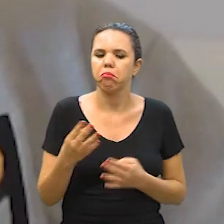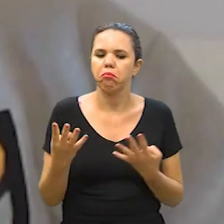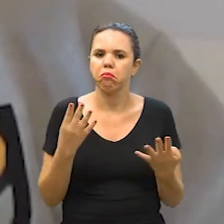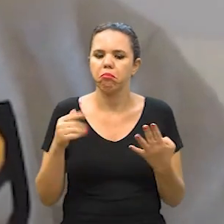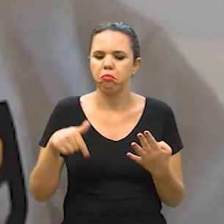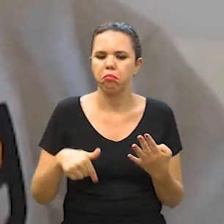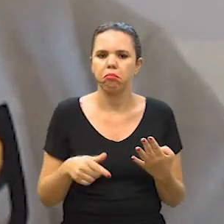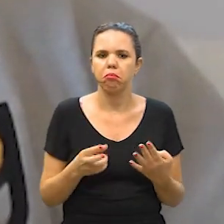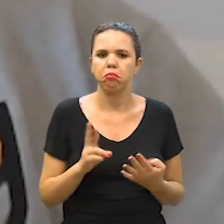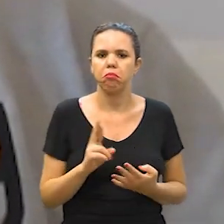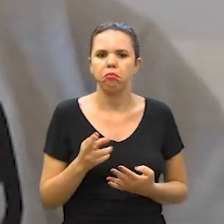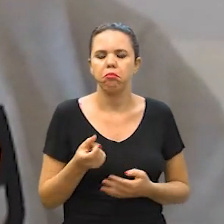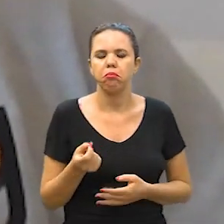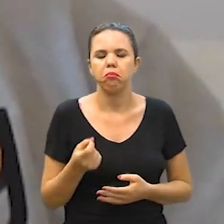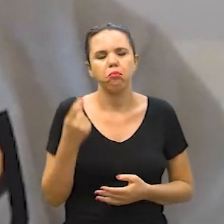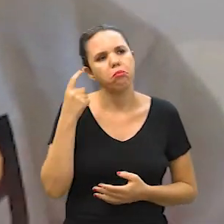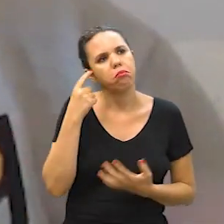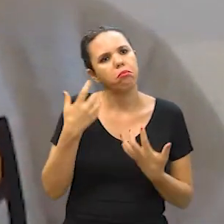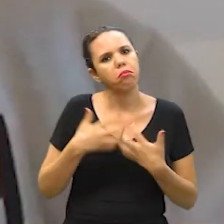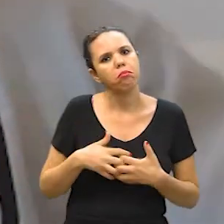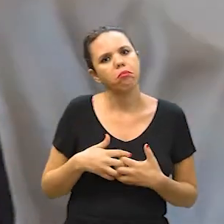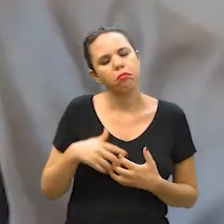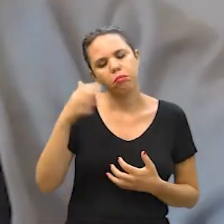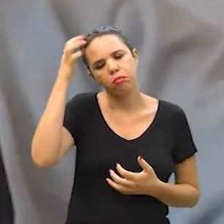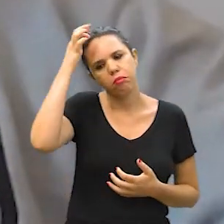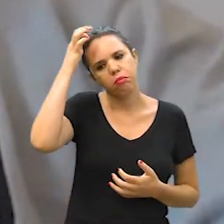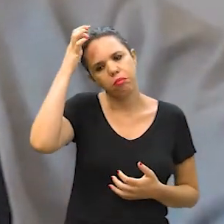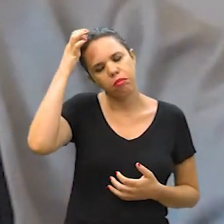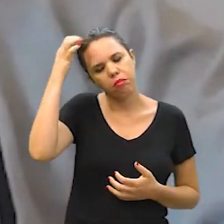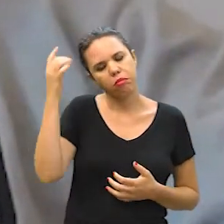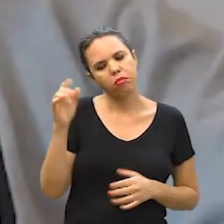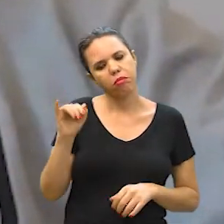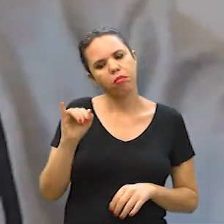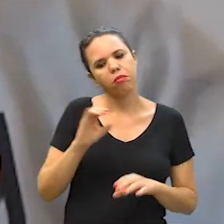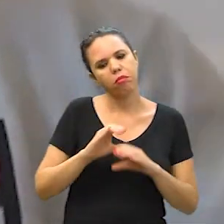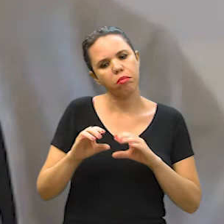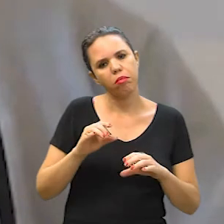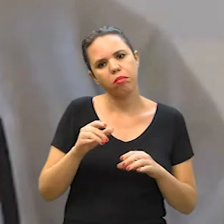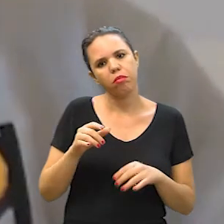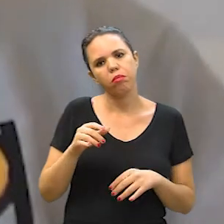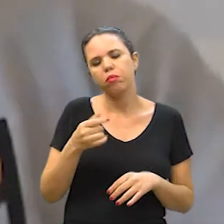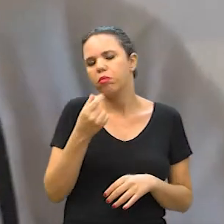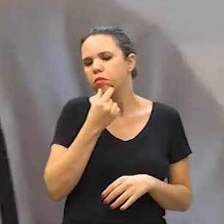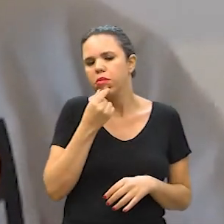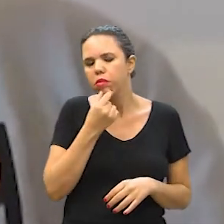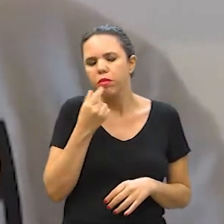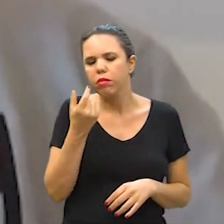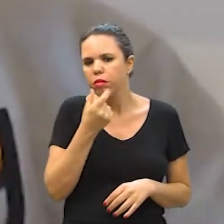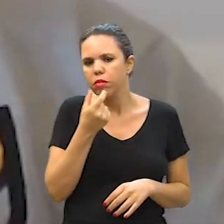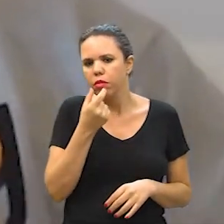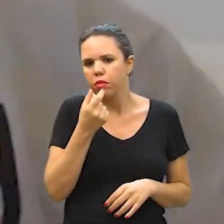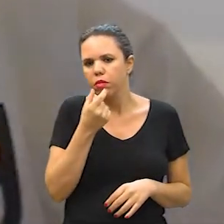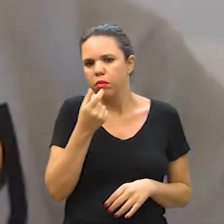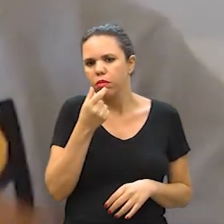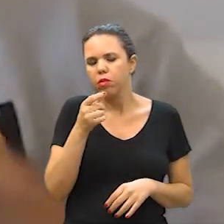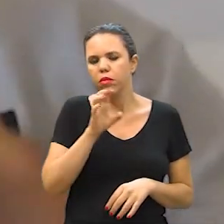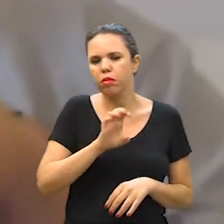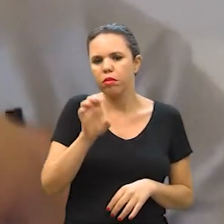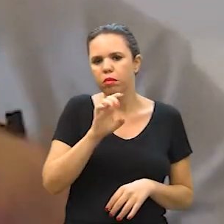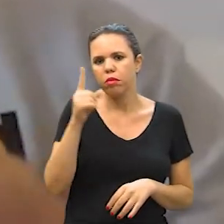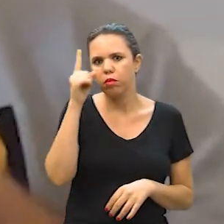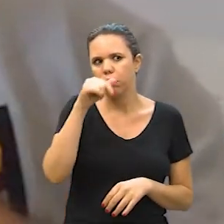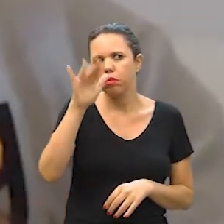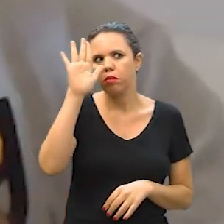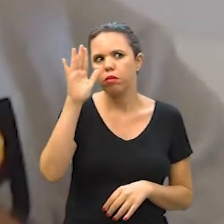moeda. Se a gente pensar na libra esterlina, em intercâmbios para a Inglaterra, por exemplo, mais